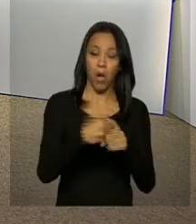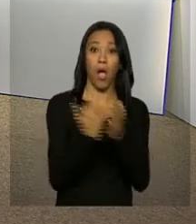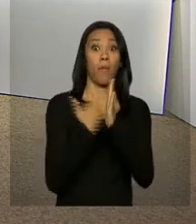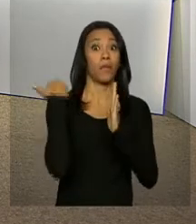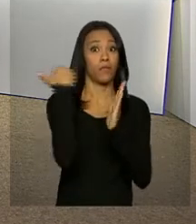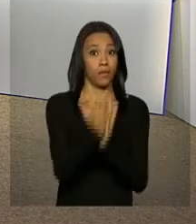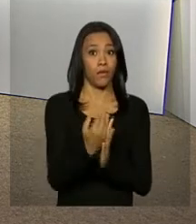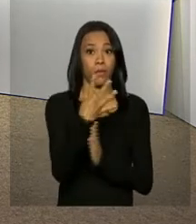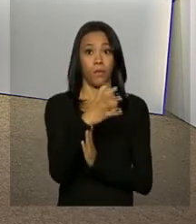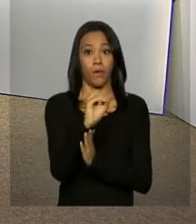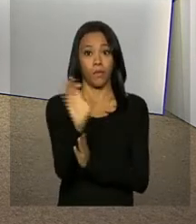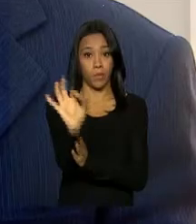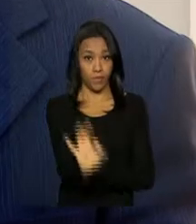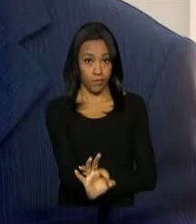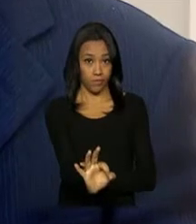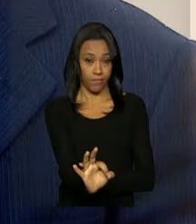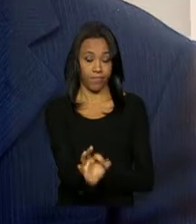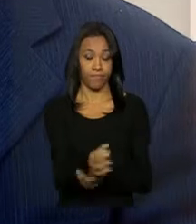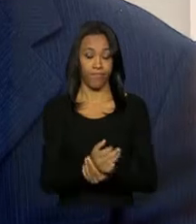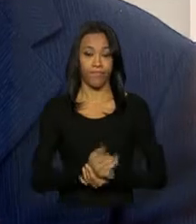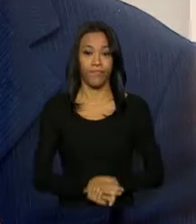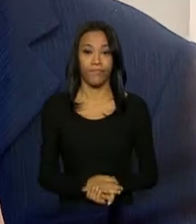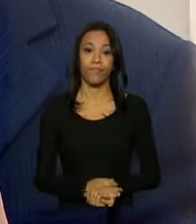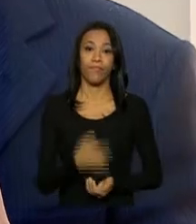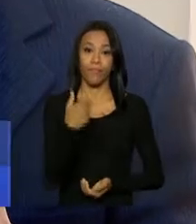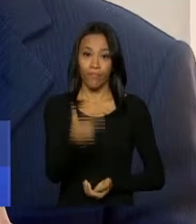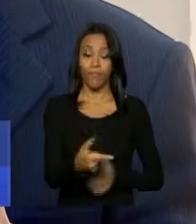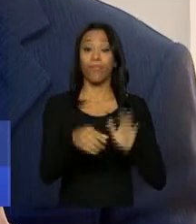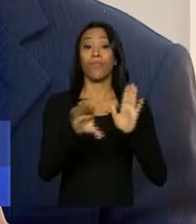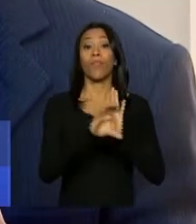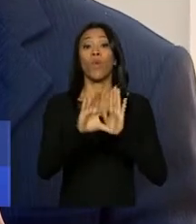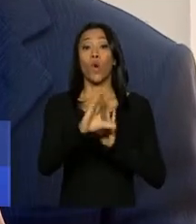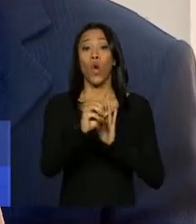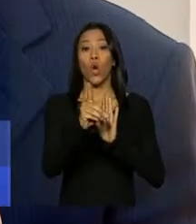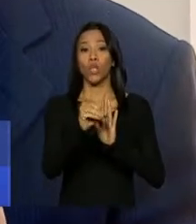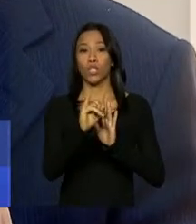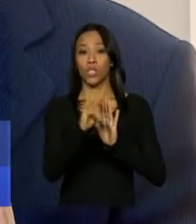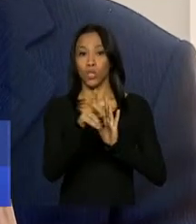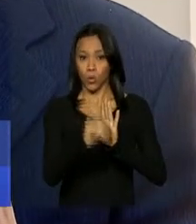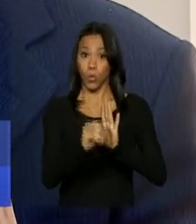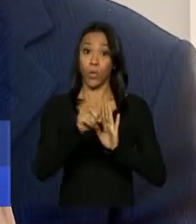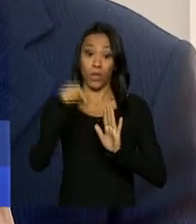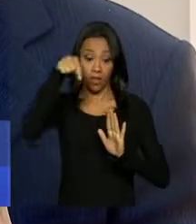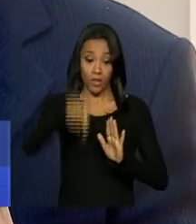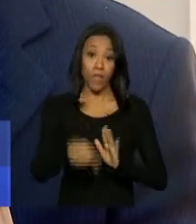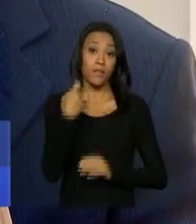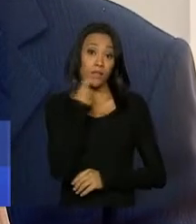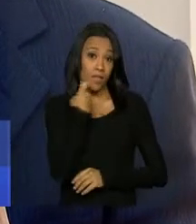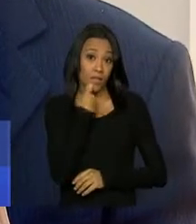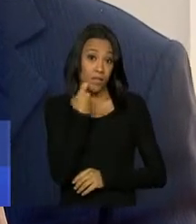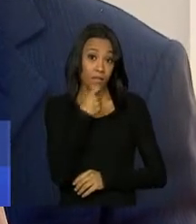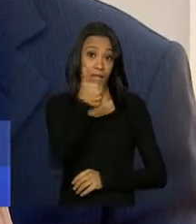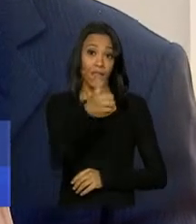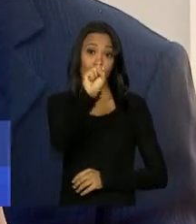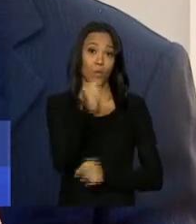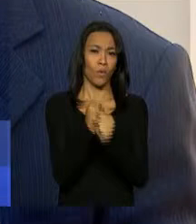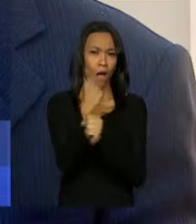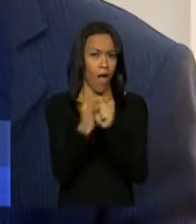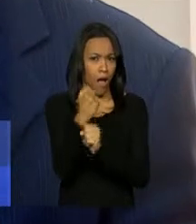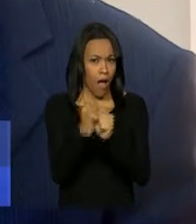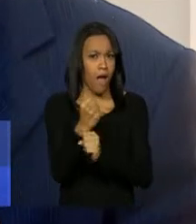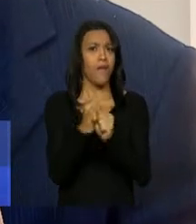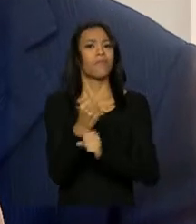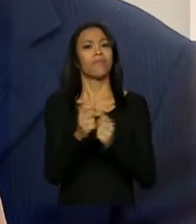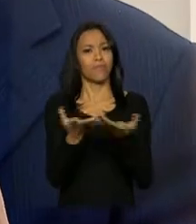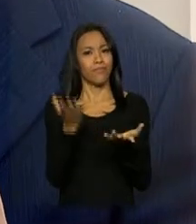40 por o código de trânsito brasileiro está completando nesta sexta-feira 18 anos desde que entrou